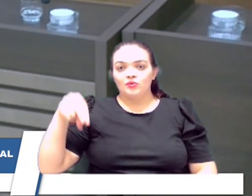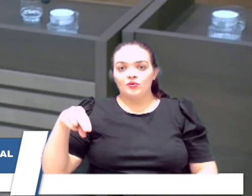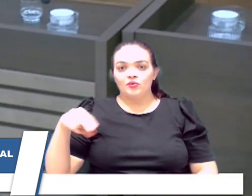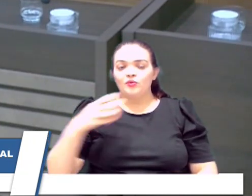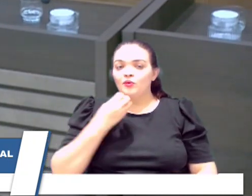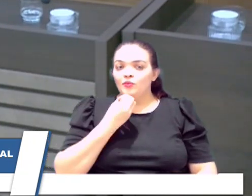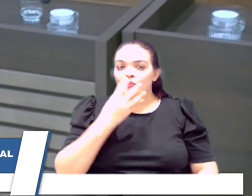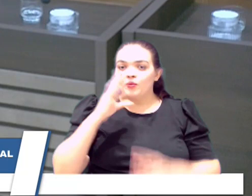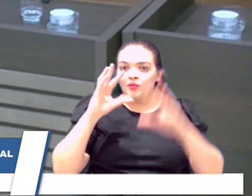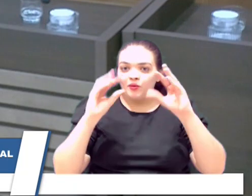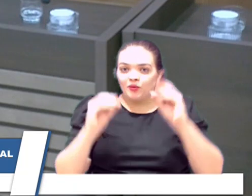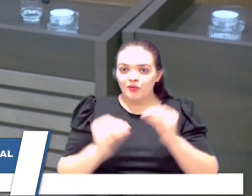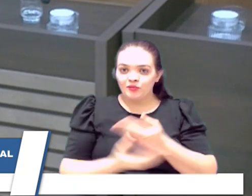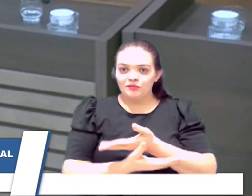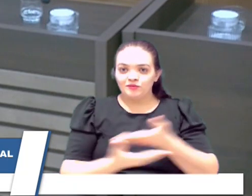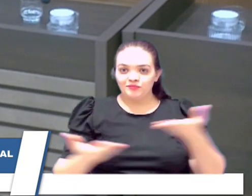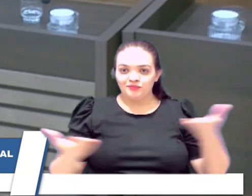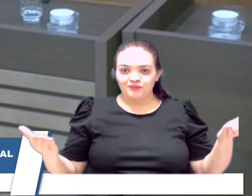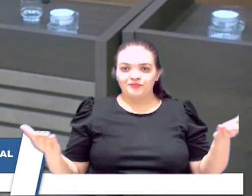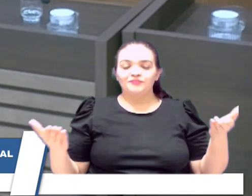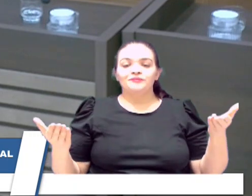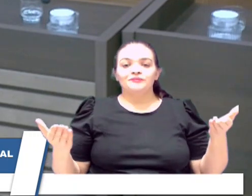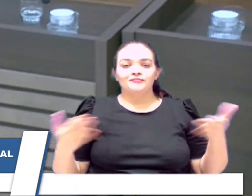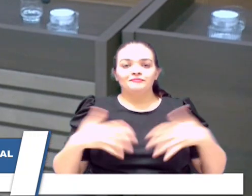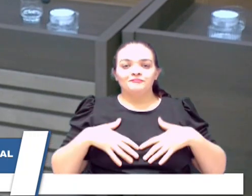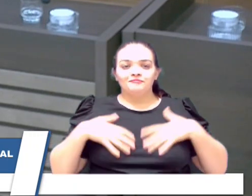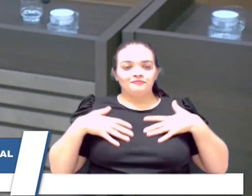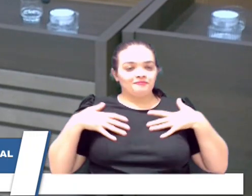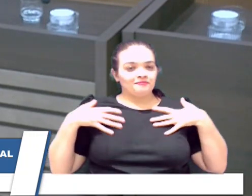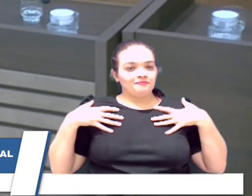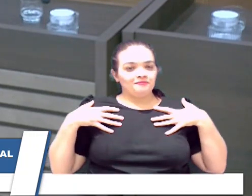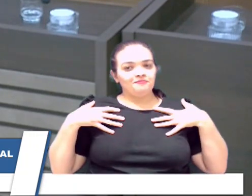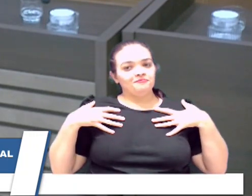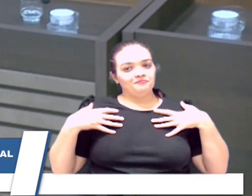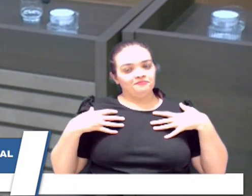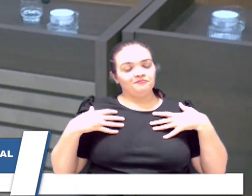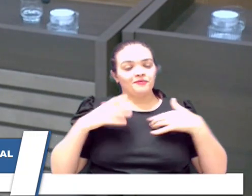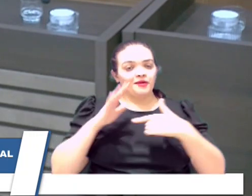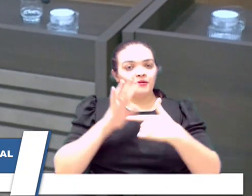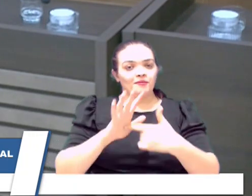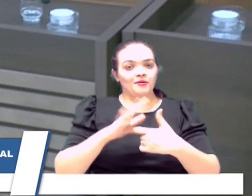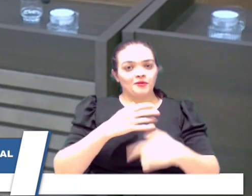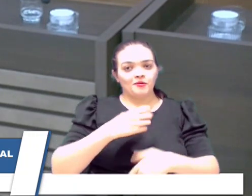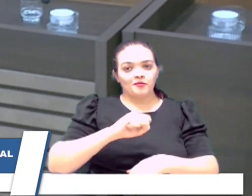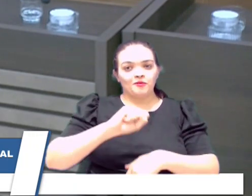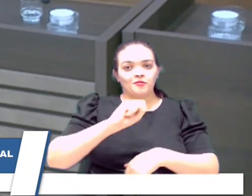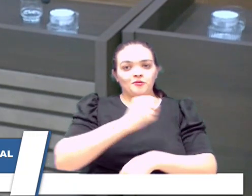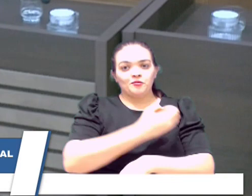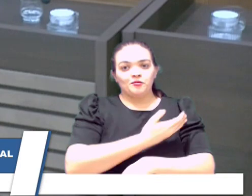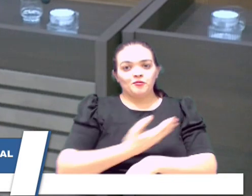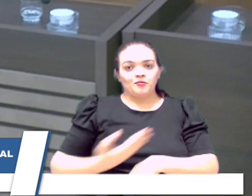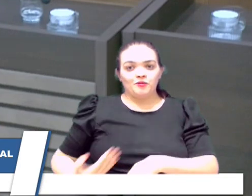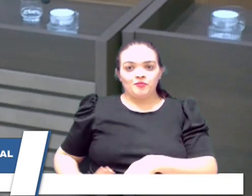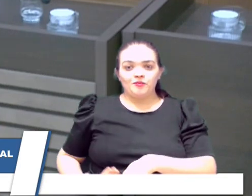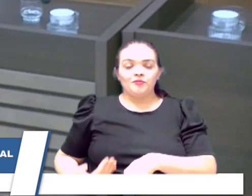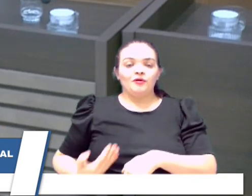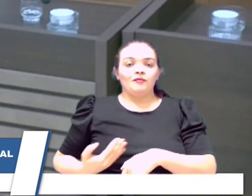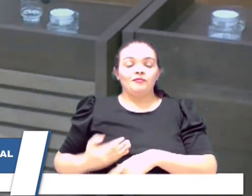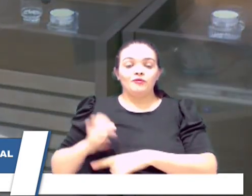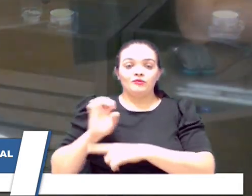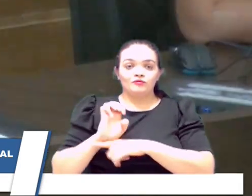todas e todos. É uma satisfação estar aqui apresentando a Defensoria Pública do Estado nessa audiência pública.